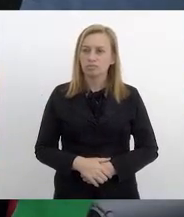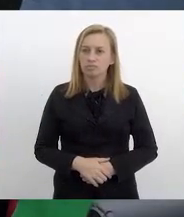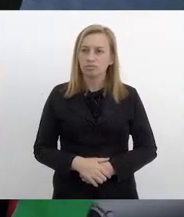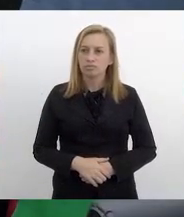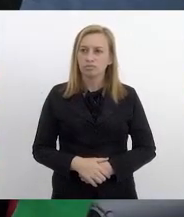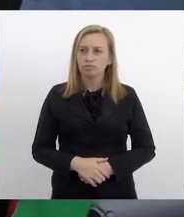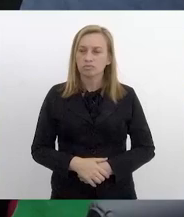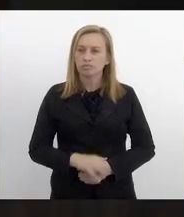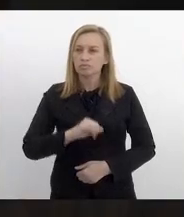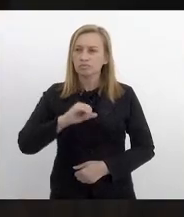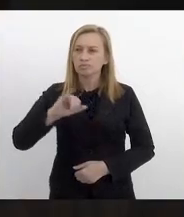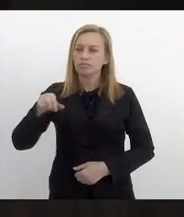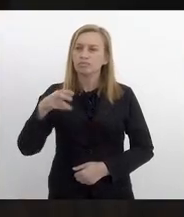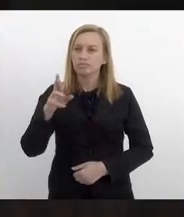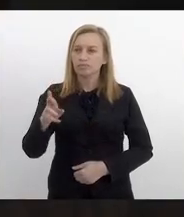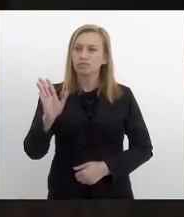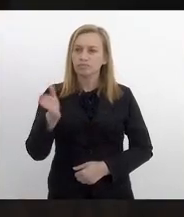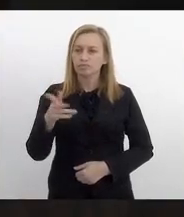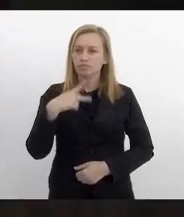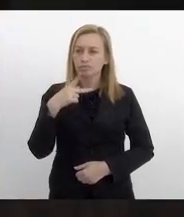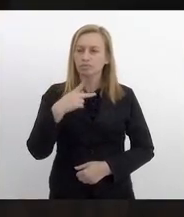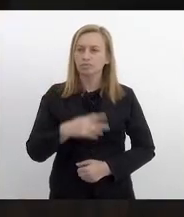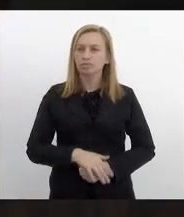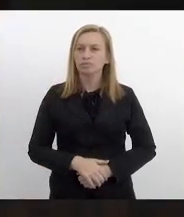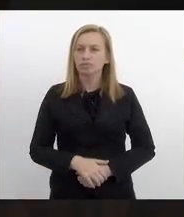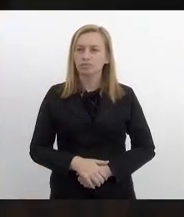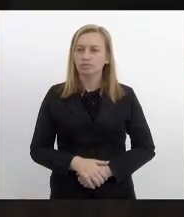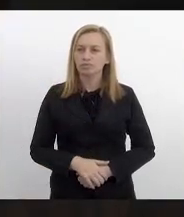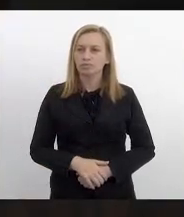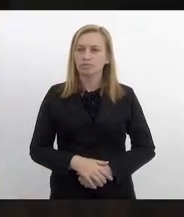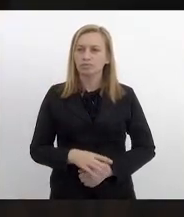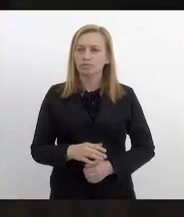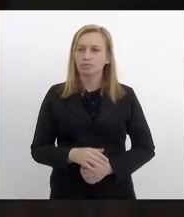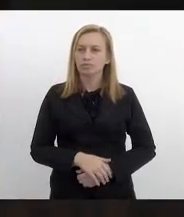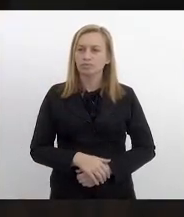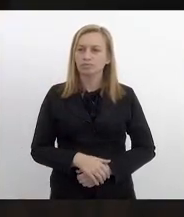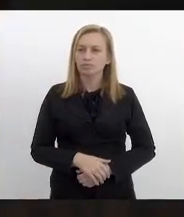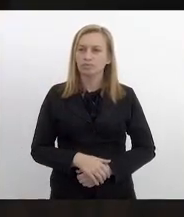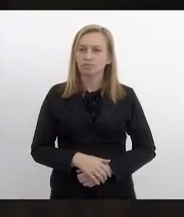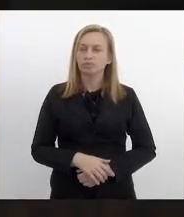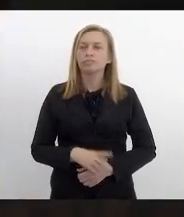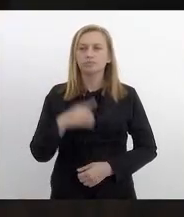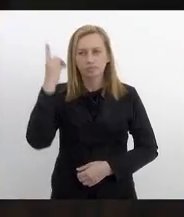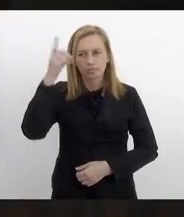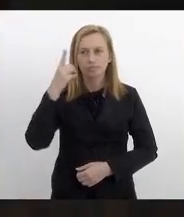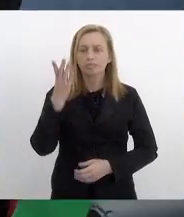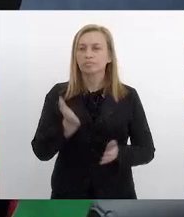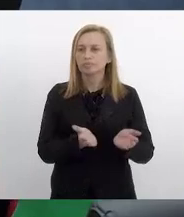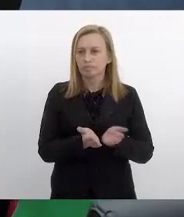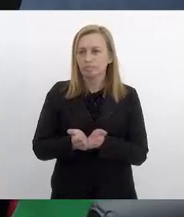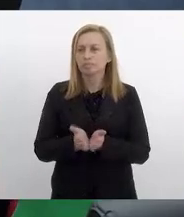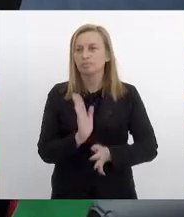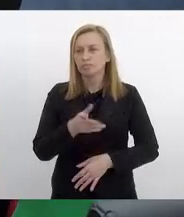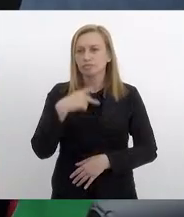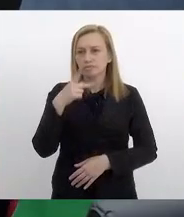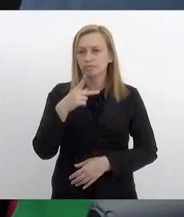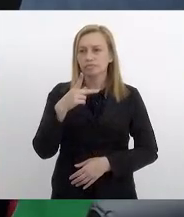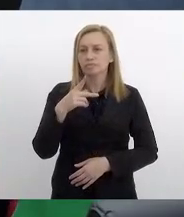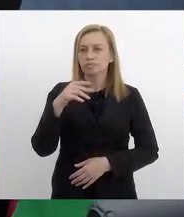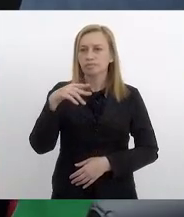Bebeto, Jalmi foi primeiro. Bebeto. Deputado. Bebetão, já falei. Daniel Librelon.